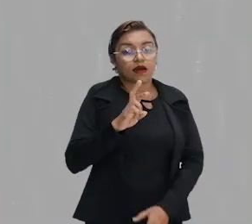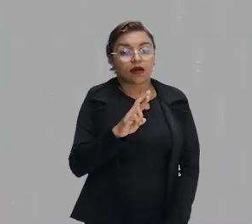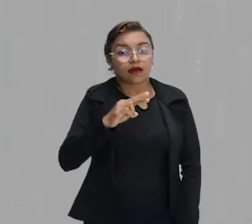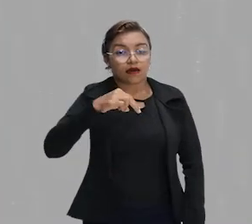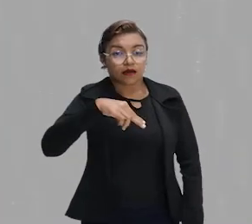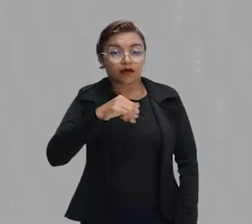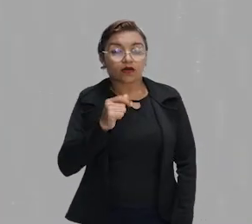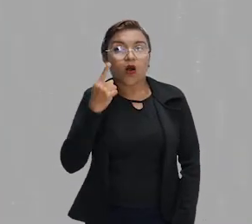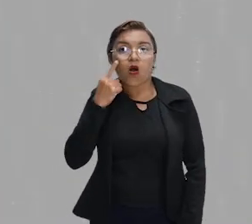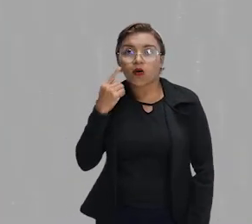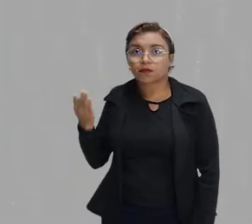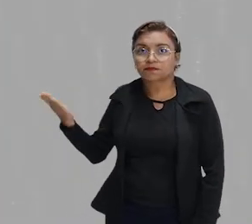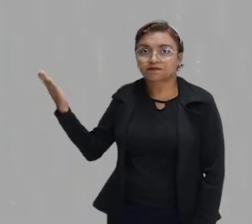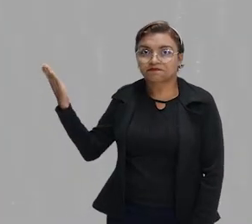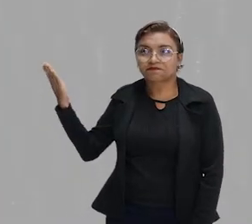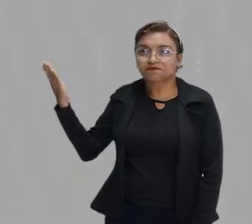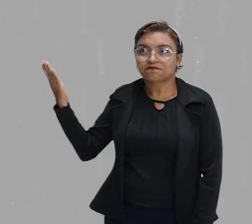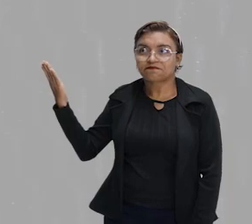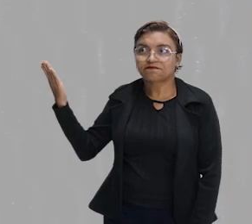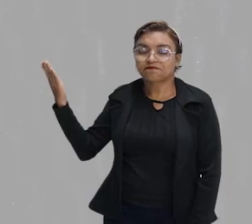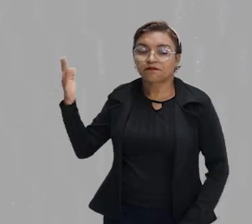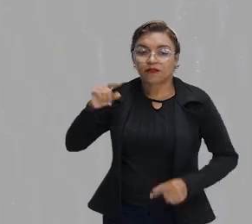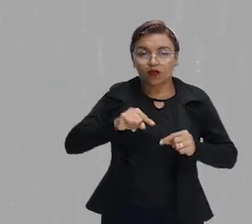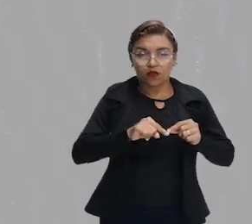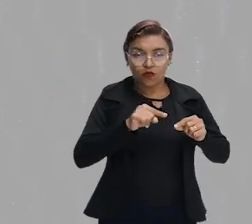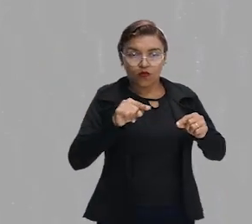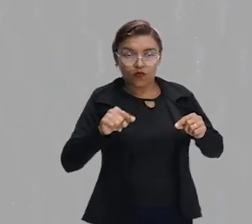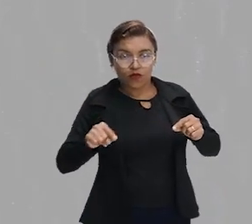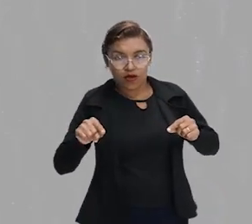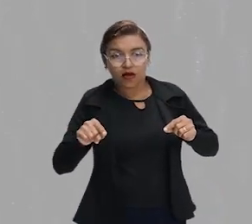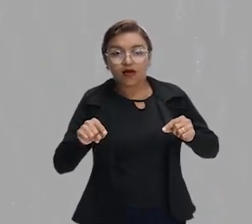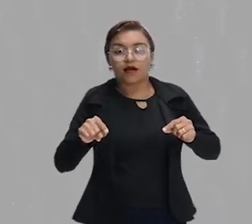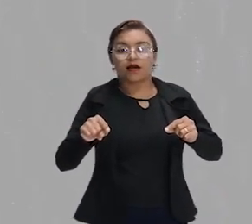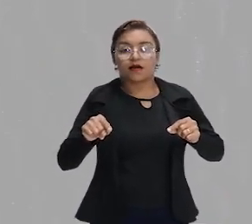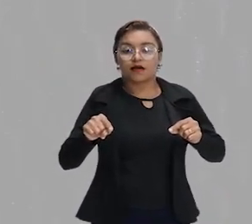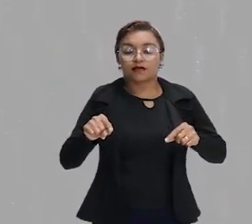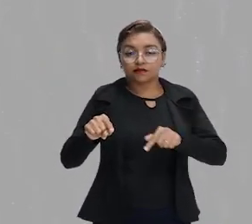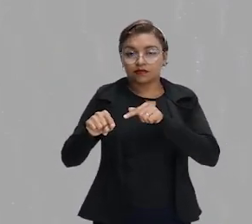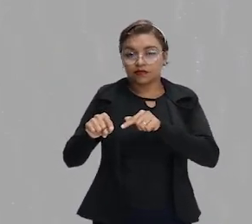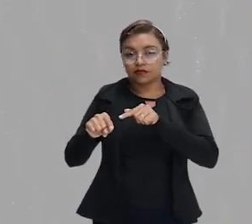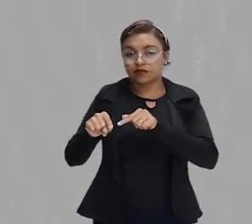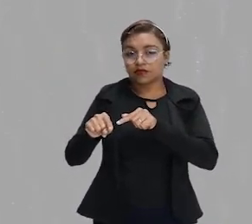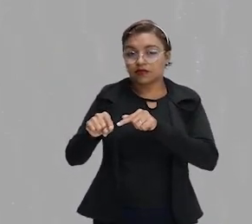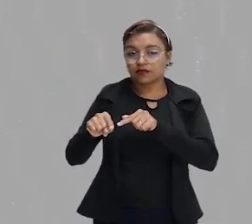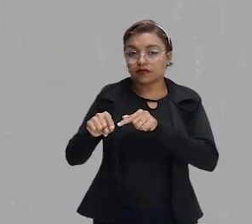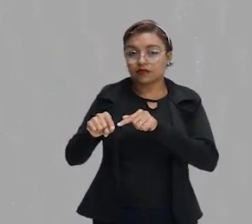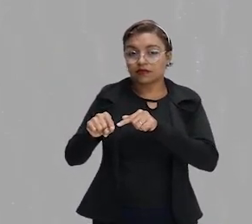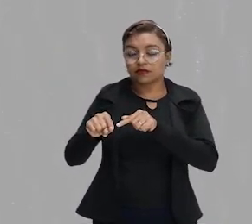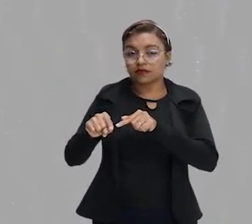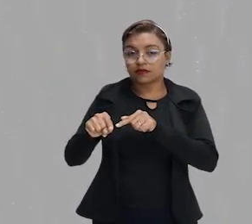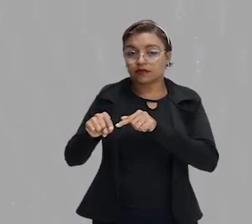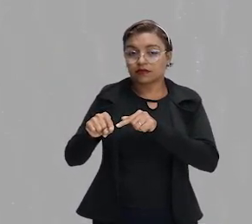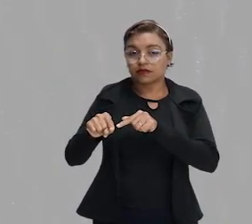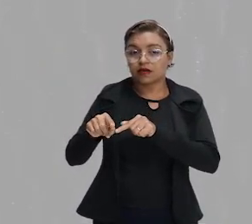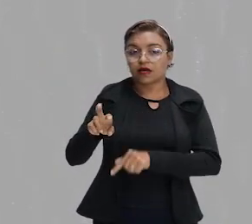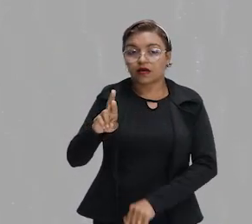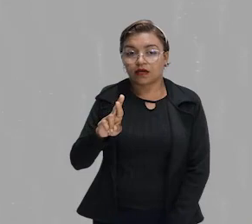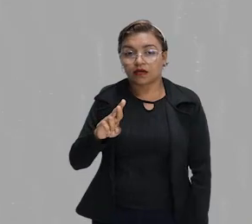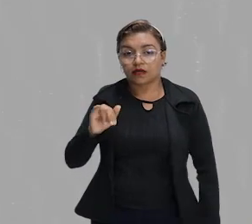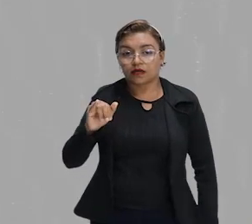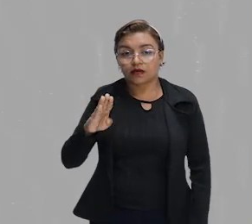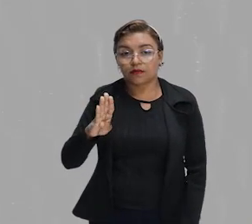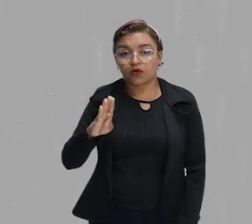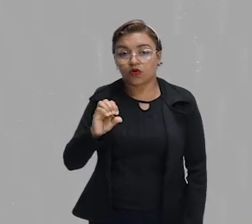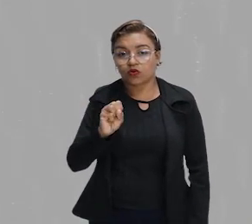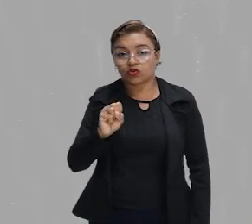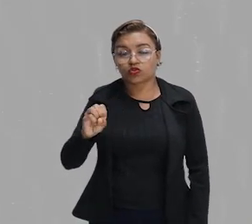mensageiro. Aqui, ó. O RNA mensageiro ele vai para o citoplasma e lá ele vai ser lido pelo ribossomo. E o ribossomo,